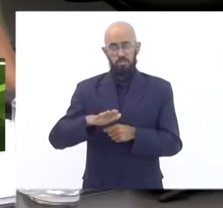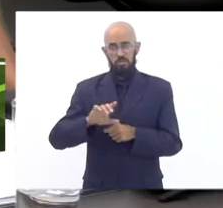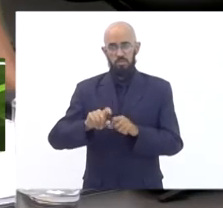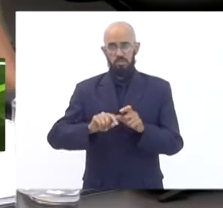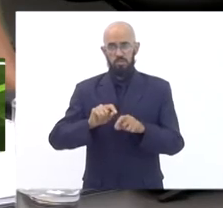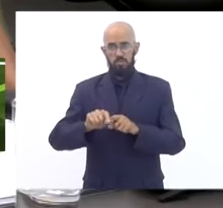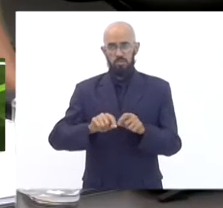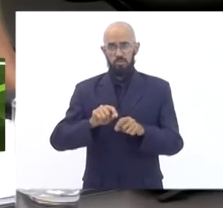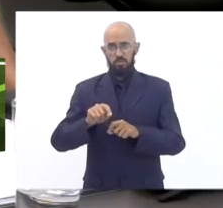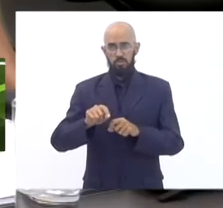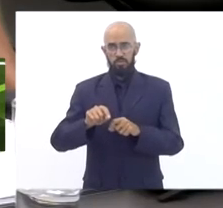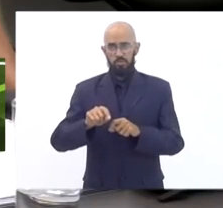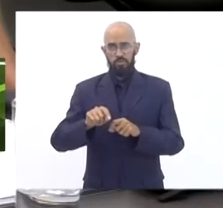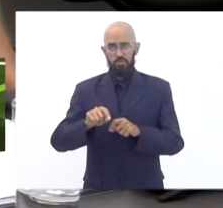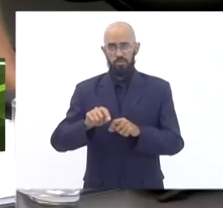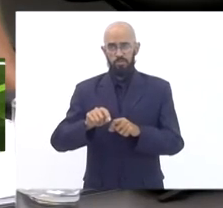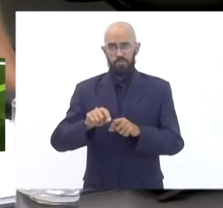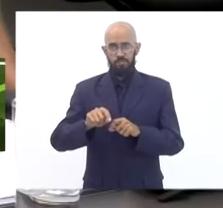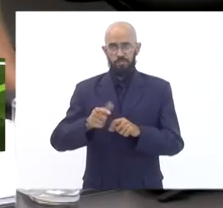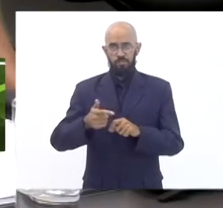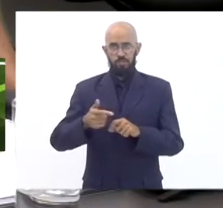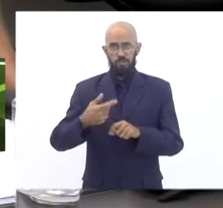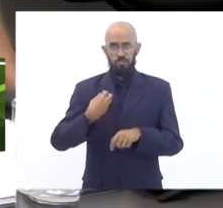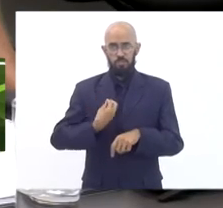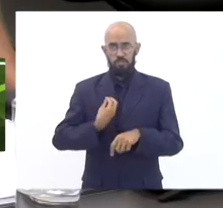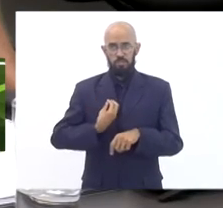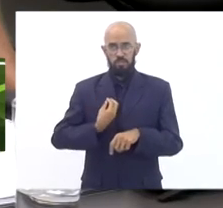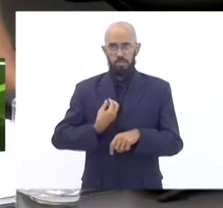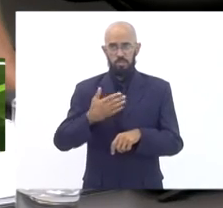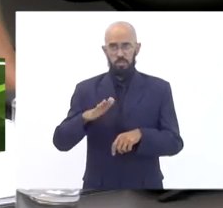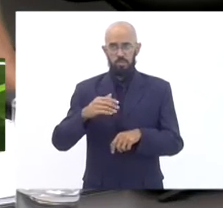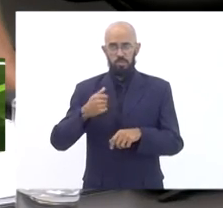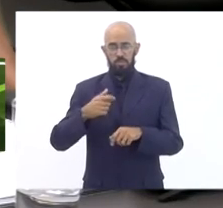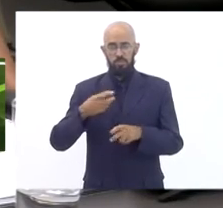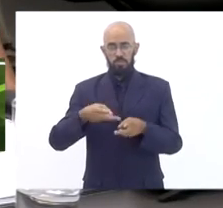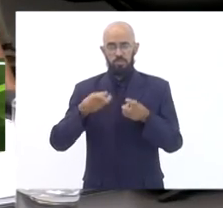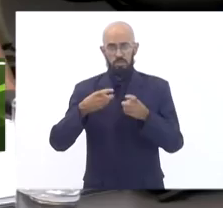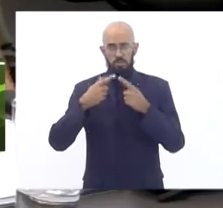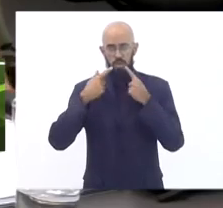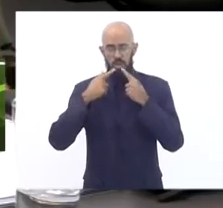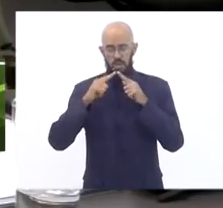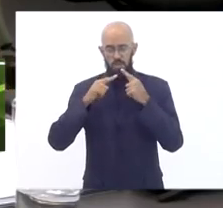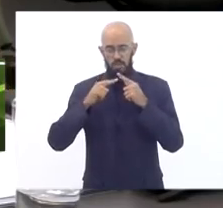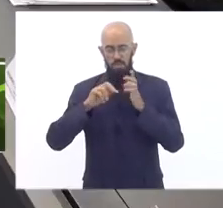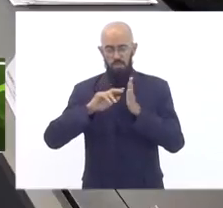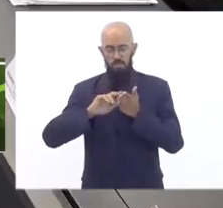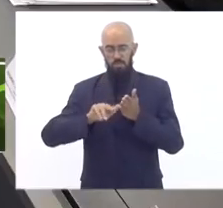que, mesmo não participando, tenho ouvido muitas críticas. Pois não, deputado Luiz Paulo.